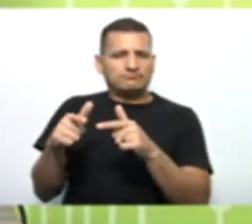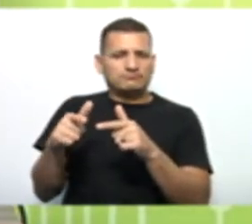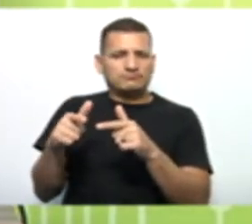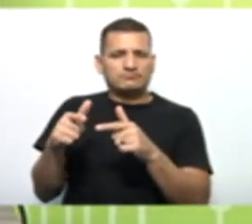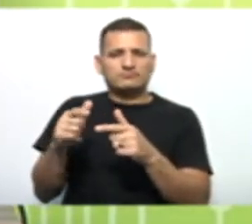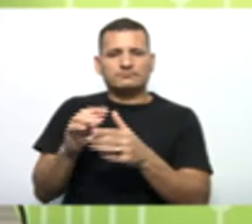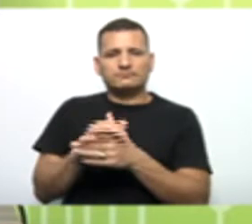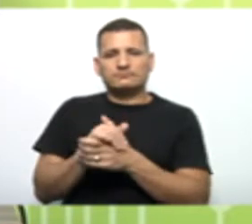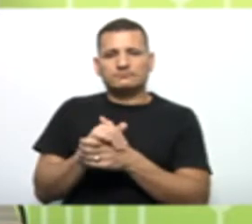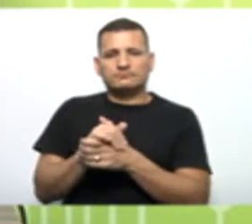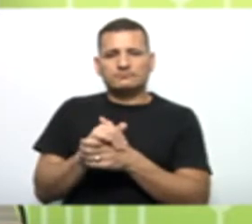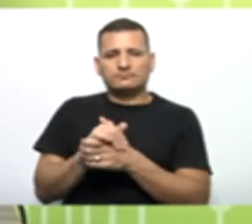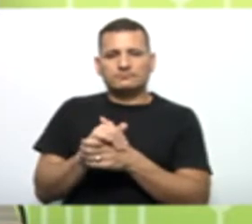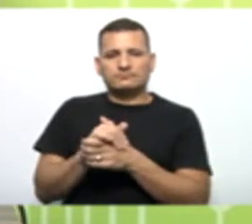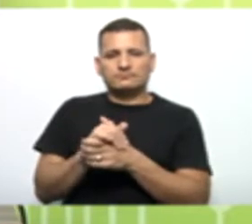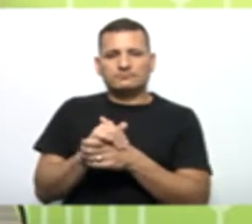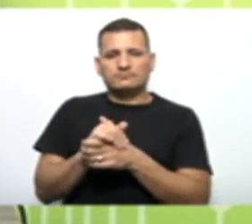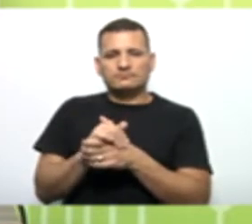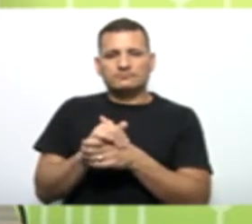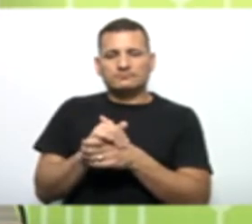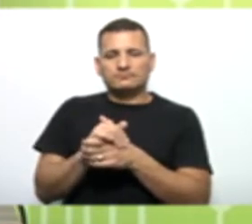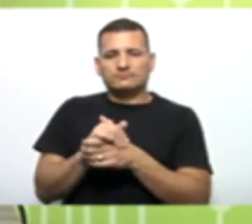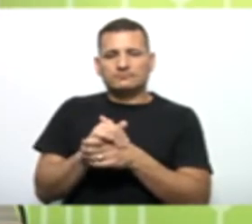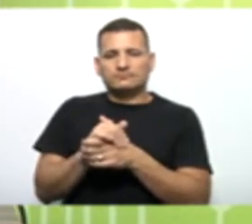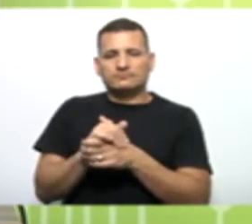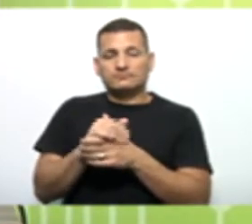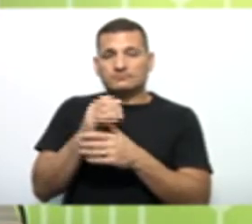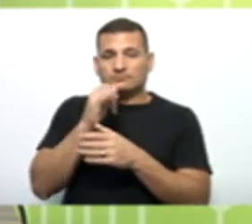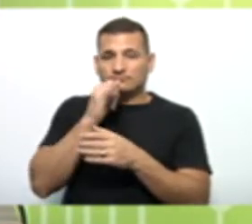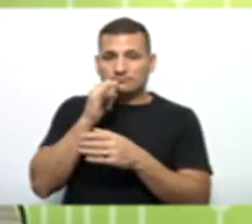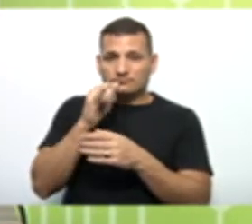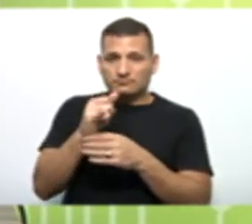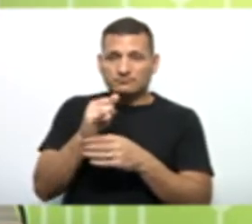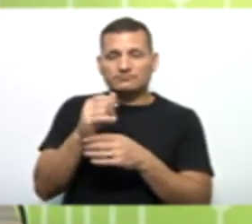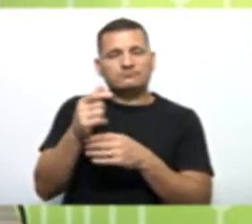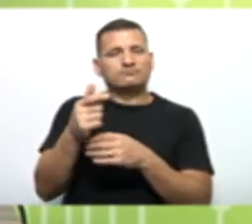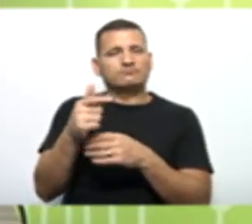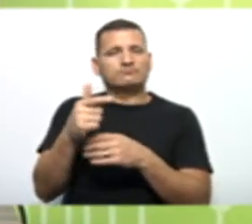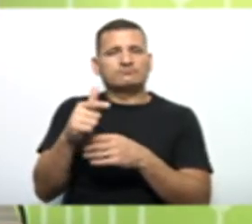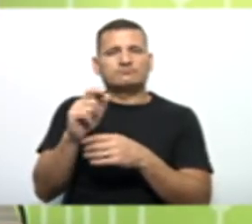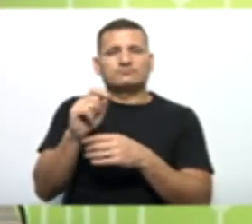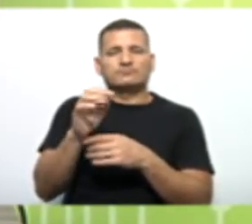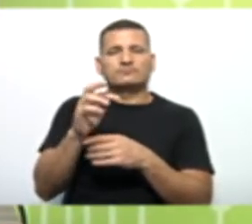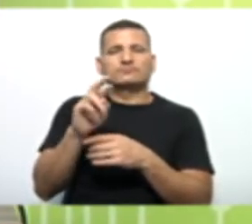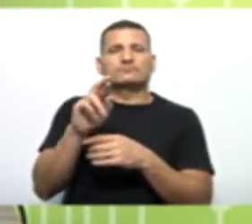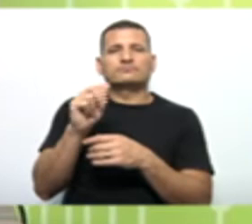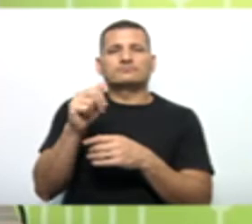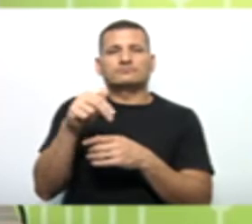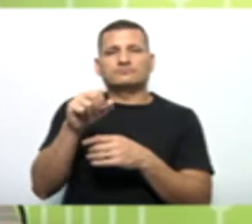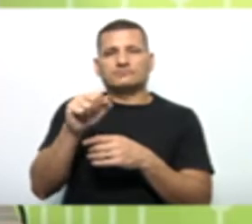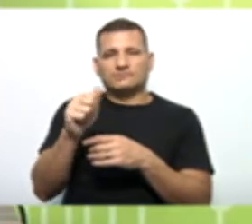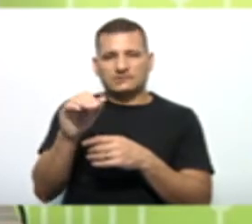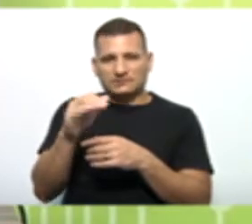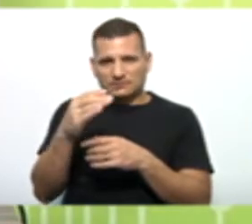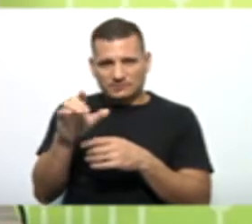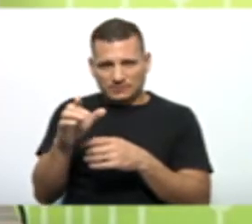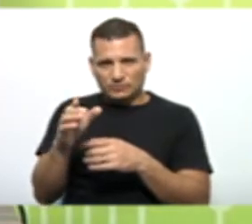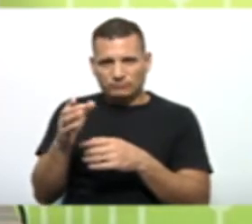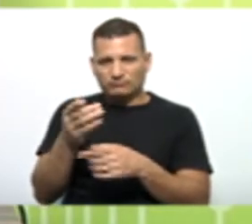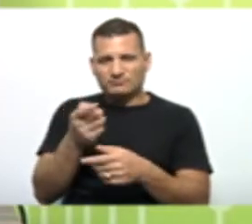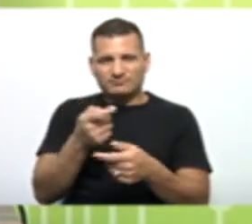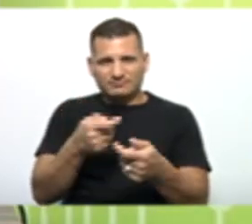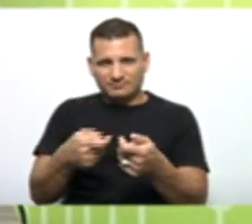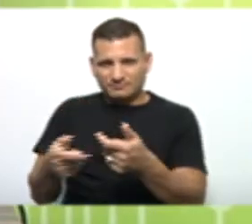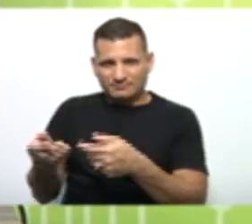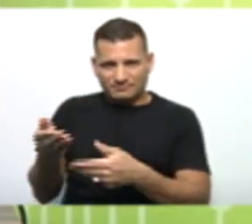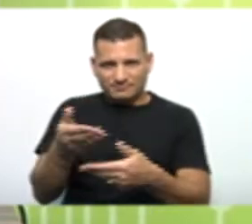parecida. Imagina se você não tivesse a transação de dados, você ia perder o seu dinheiro, ia dar problema para o banco, ia dar problema